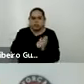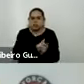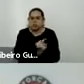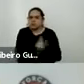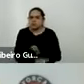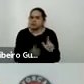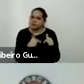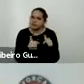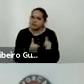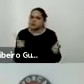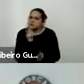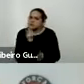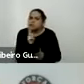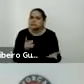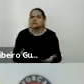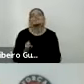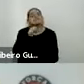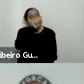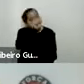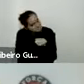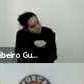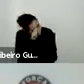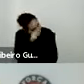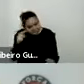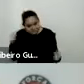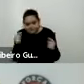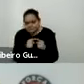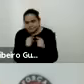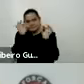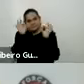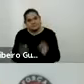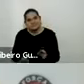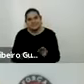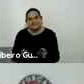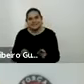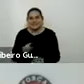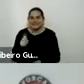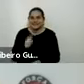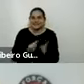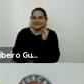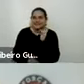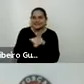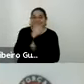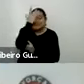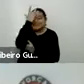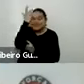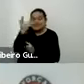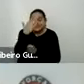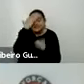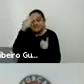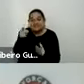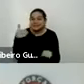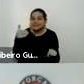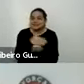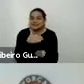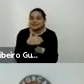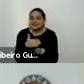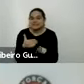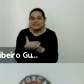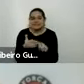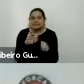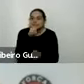Cid, Exato, a gente se encontra exato. amanhã e eu agradeço a sua colaboração aqui conosco. Que tenhamos uma ótima